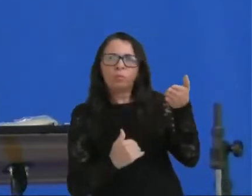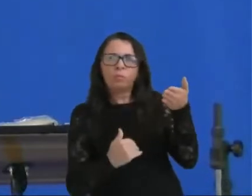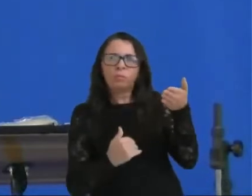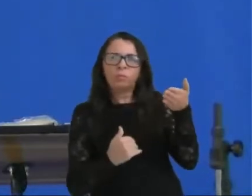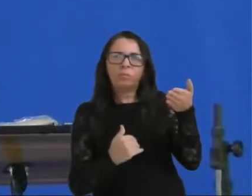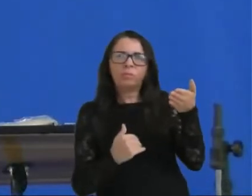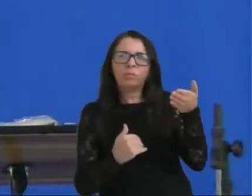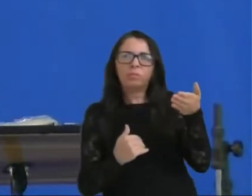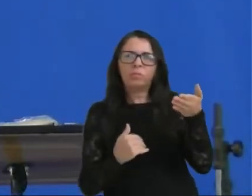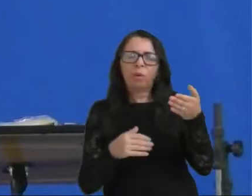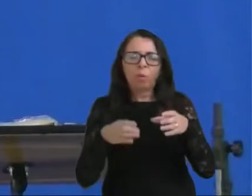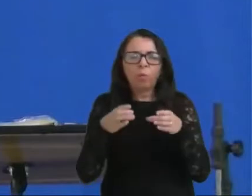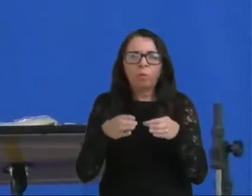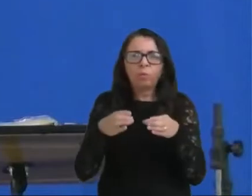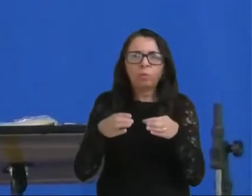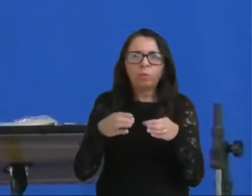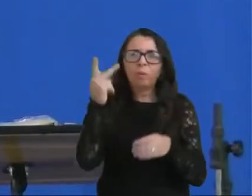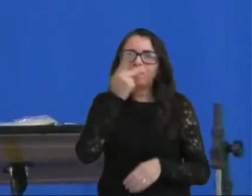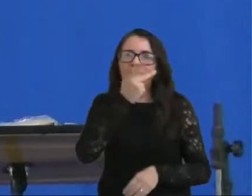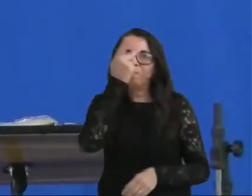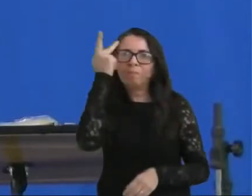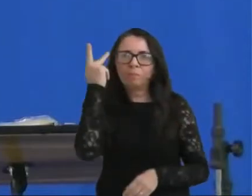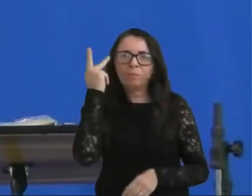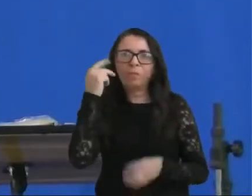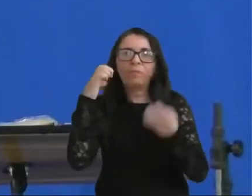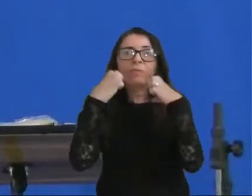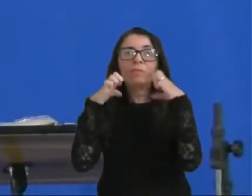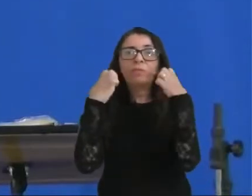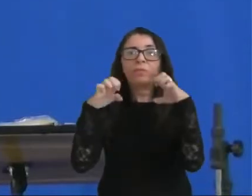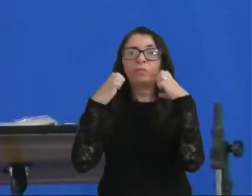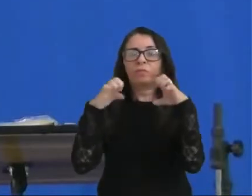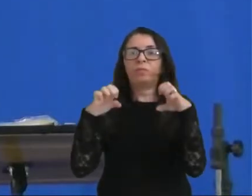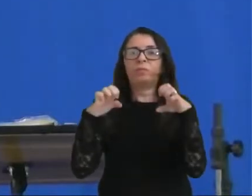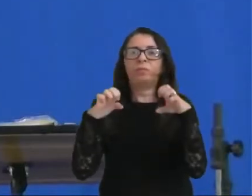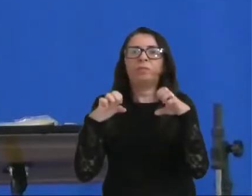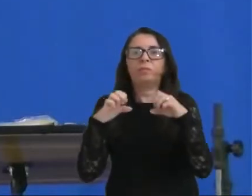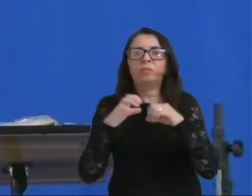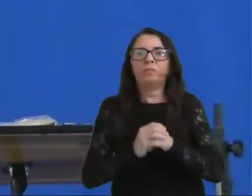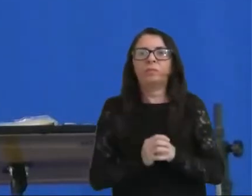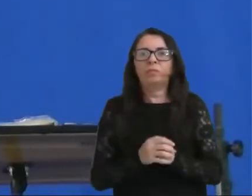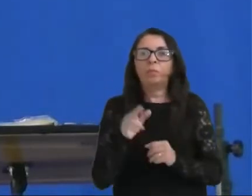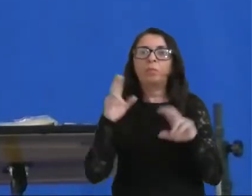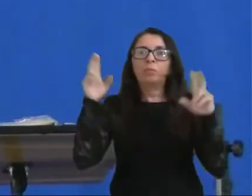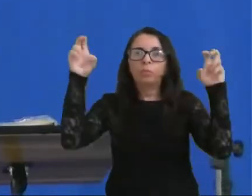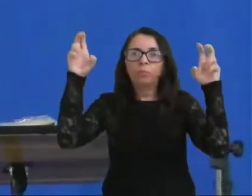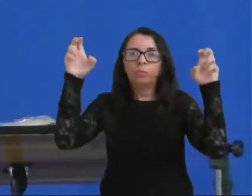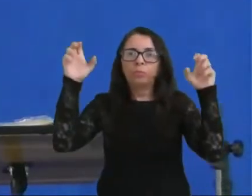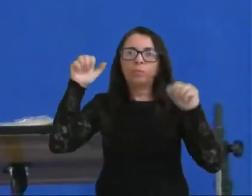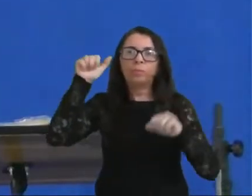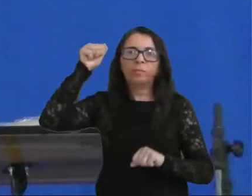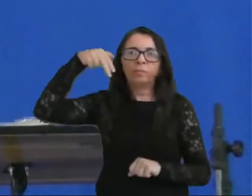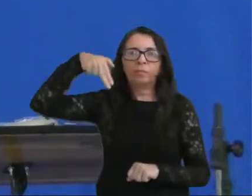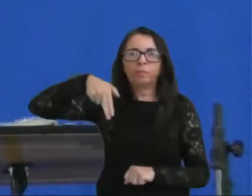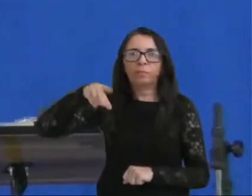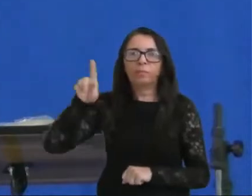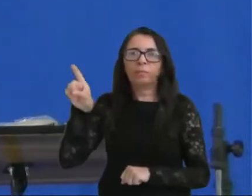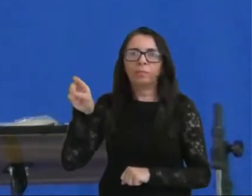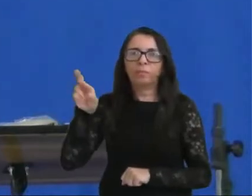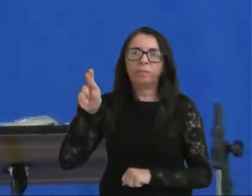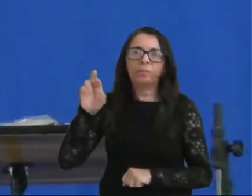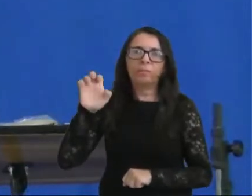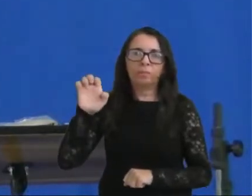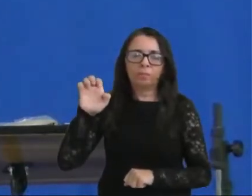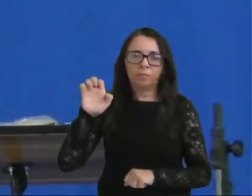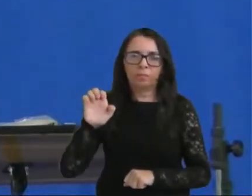projeto. Eu estarei fazendo lives, explicando passo a passo, mostrando o projeto e orando para que